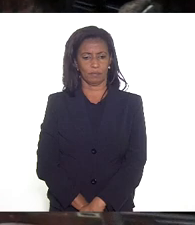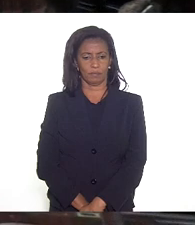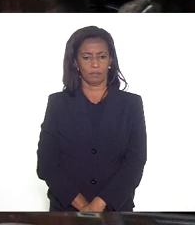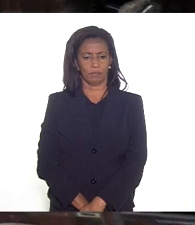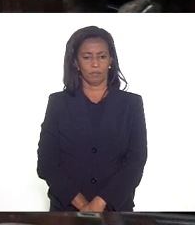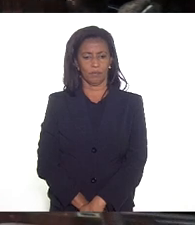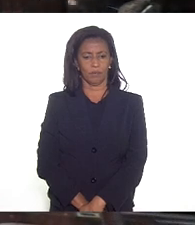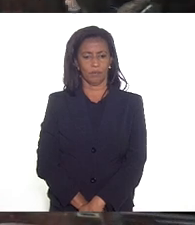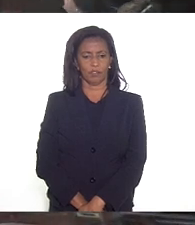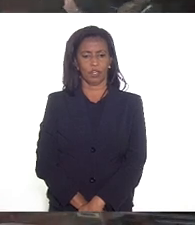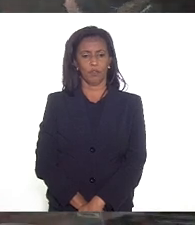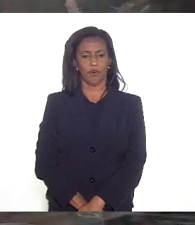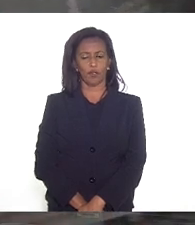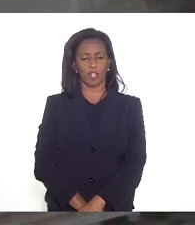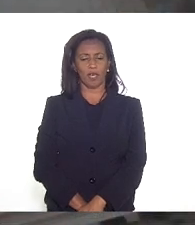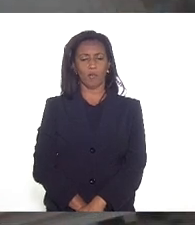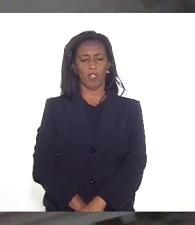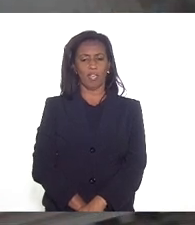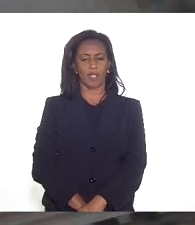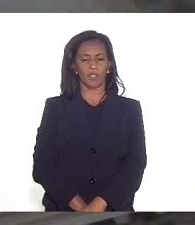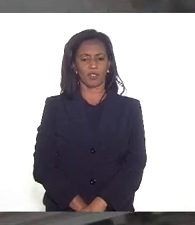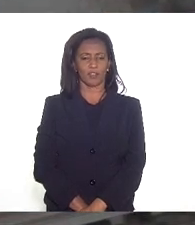E aí